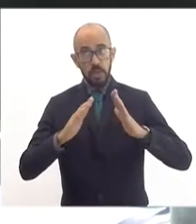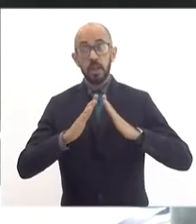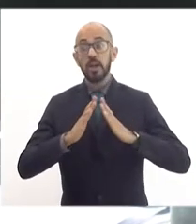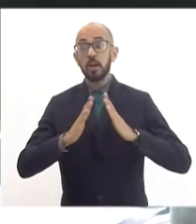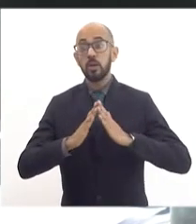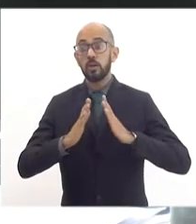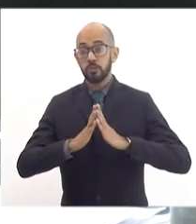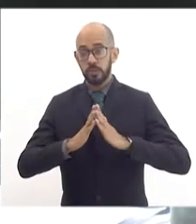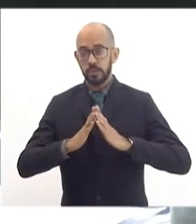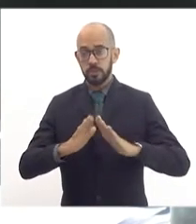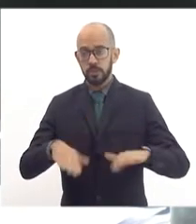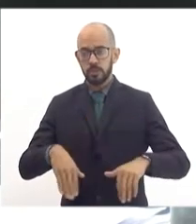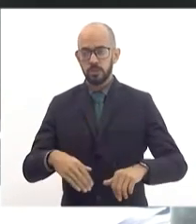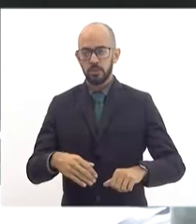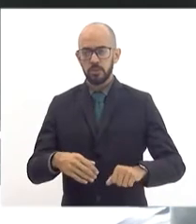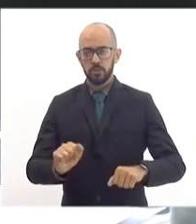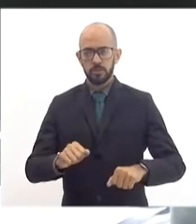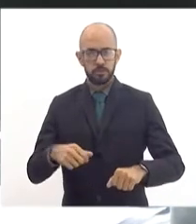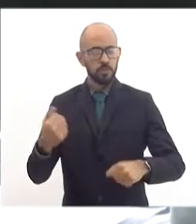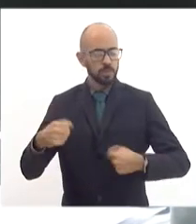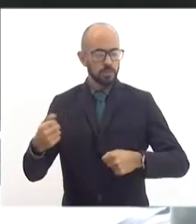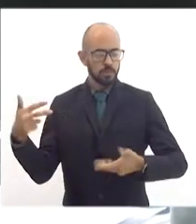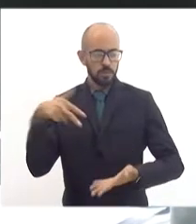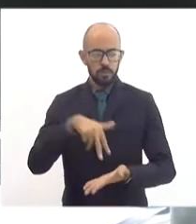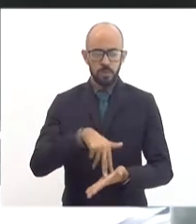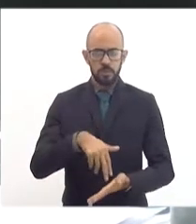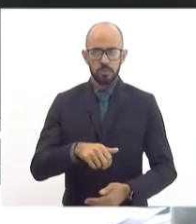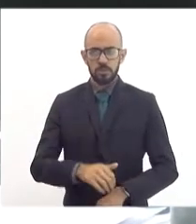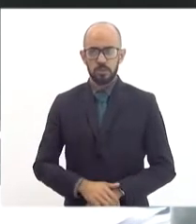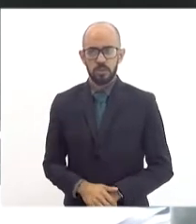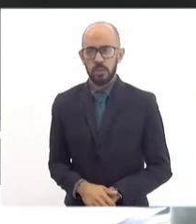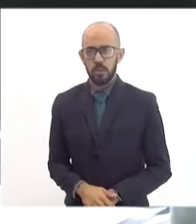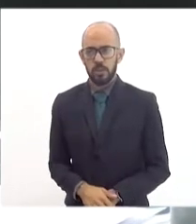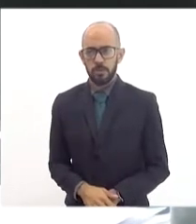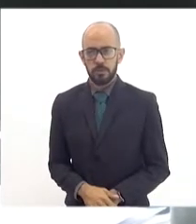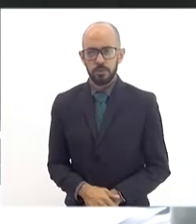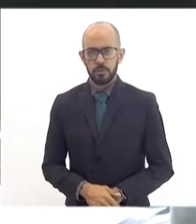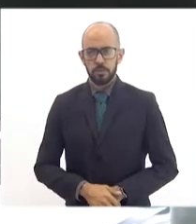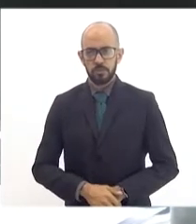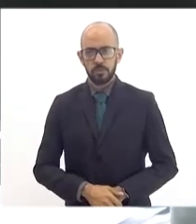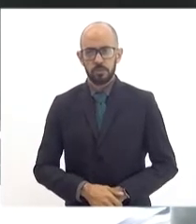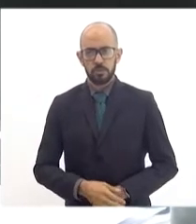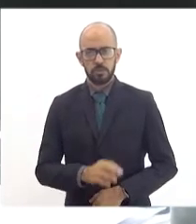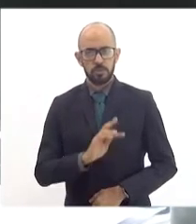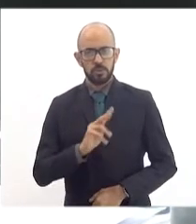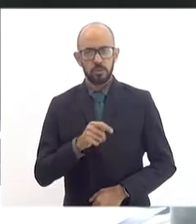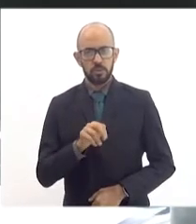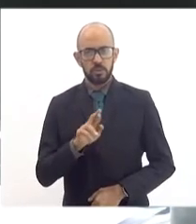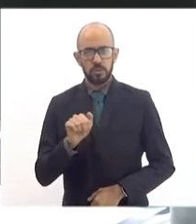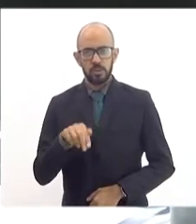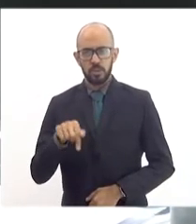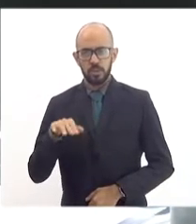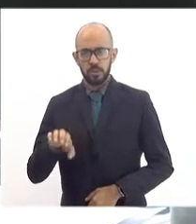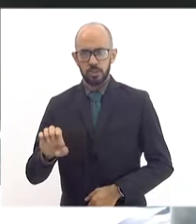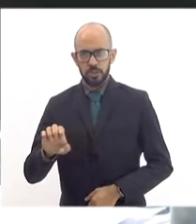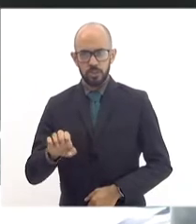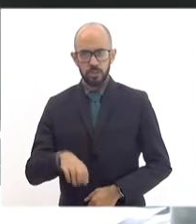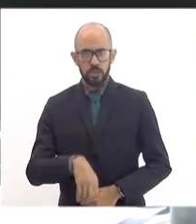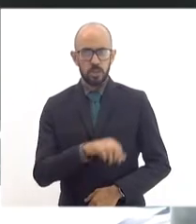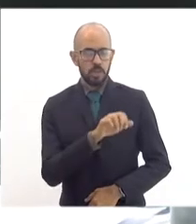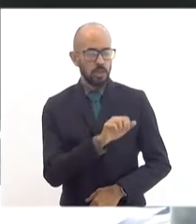tem alternativa, o senhor tem que estar presente. Chegar tarde em casa. Henrique Belo da Gerrio.